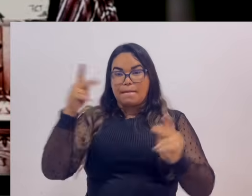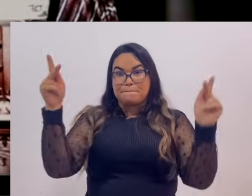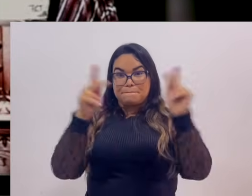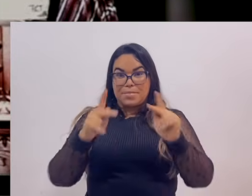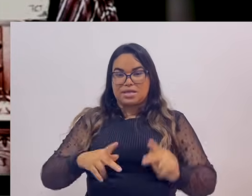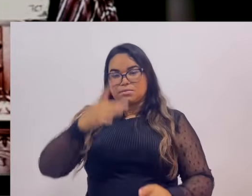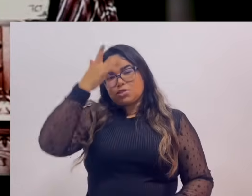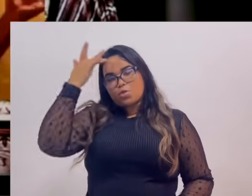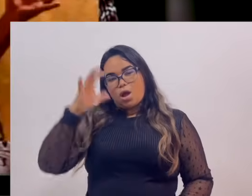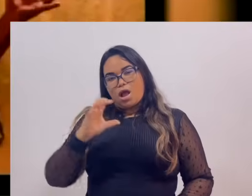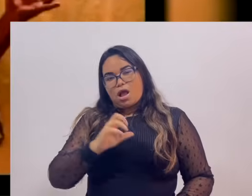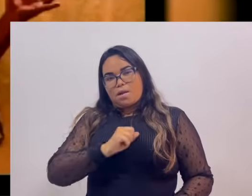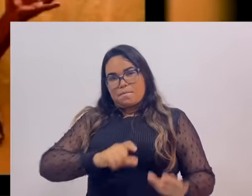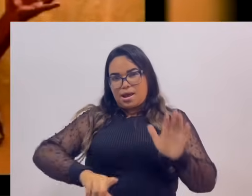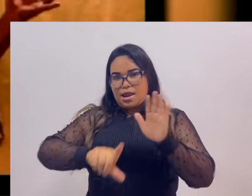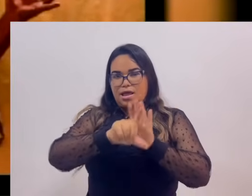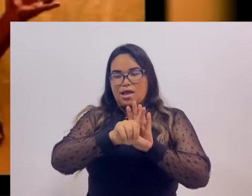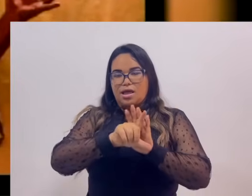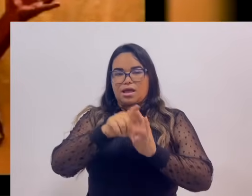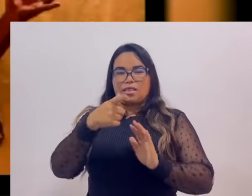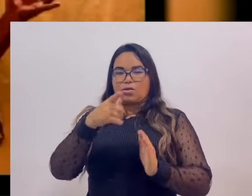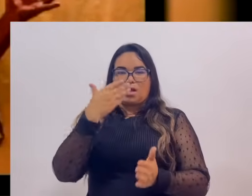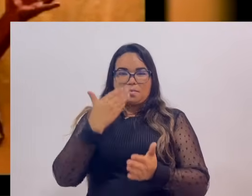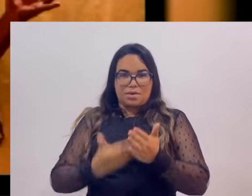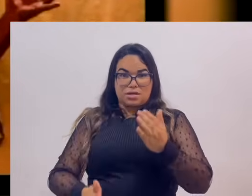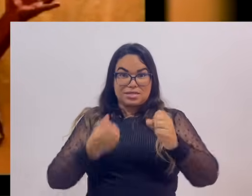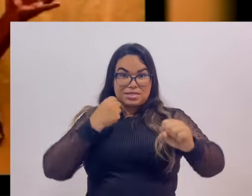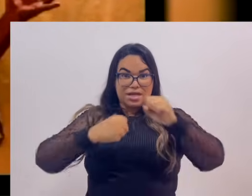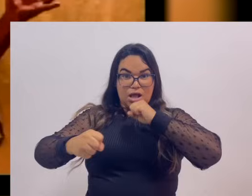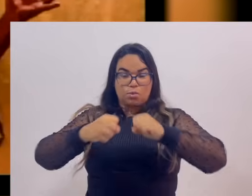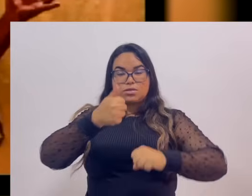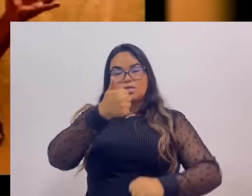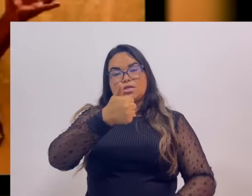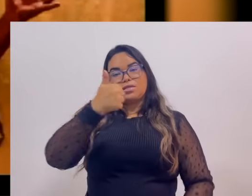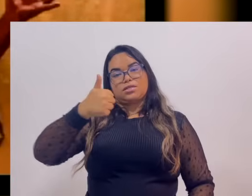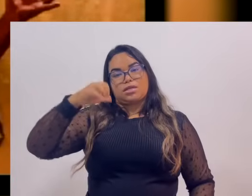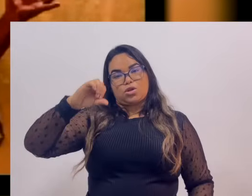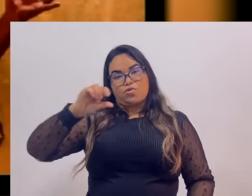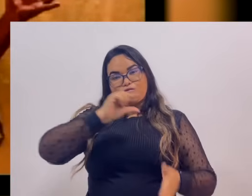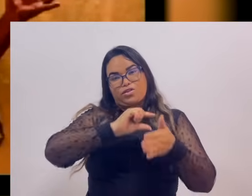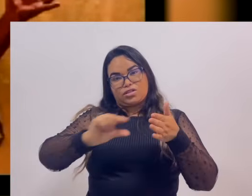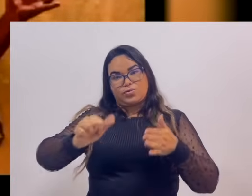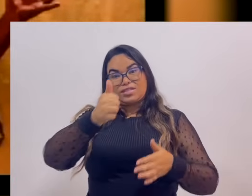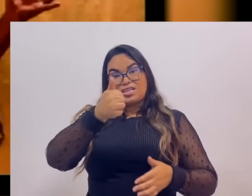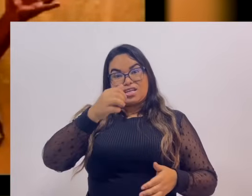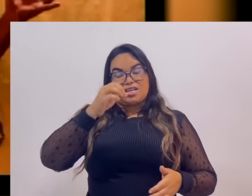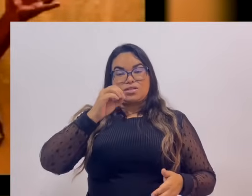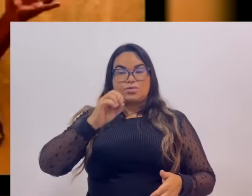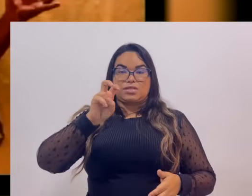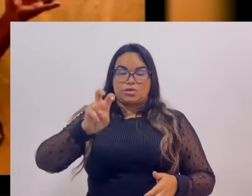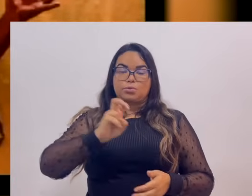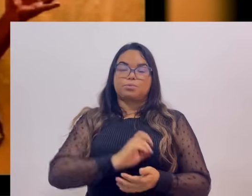mandamentos muita paz tem os que amam a tua lei e para eles não há tropeço salmos